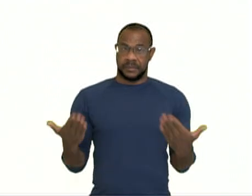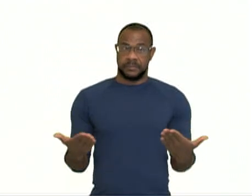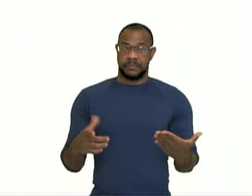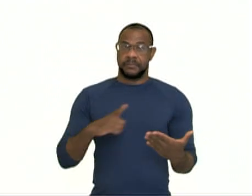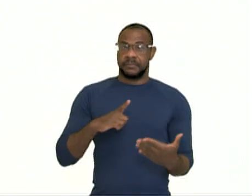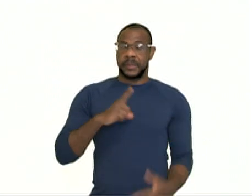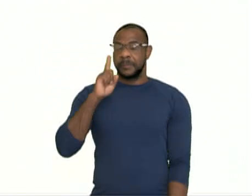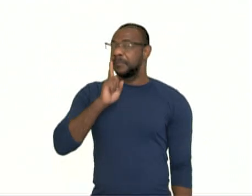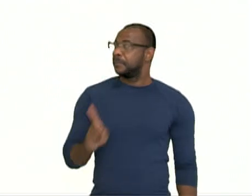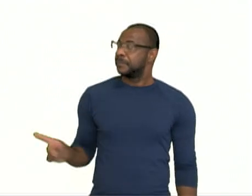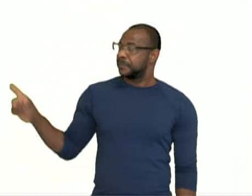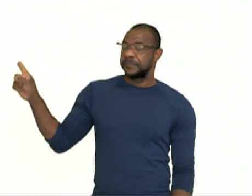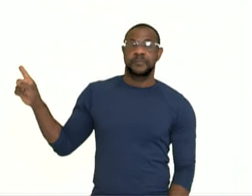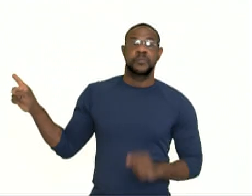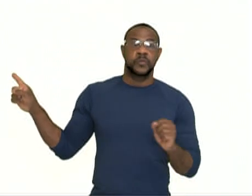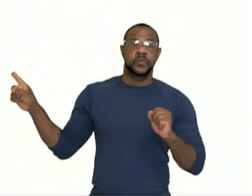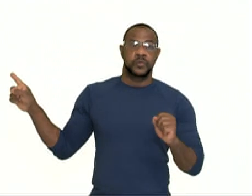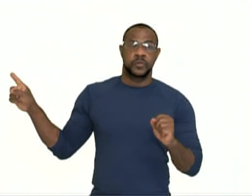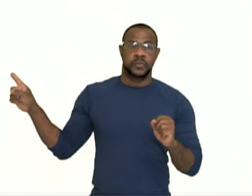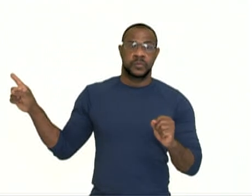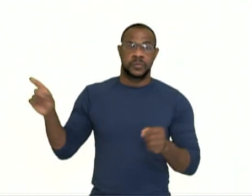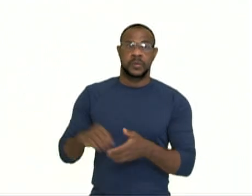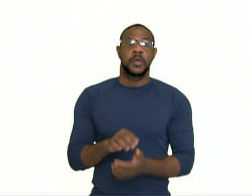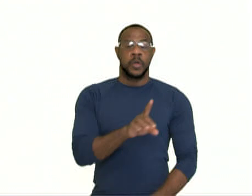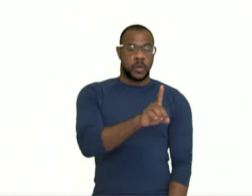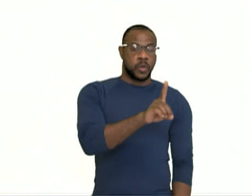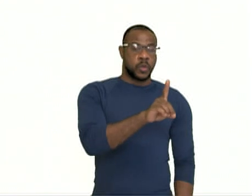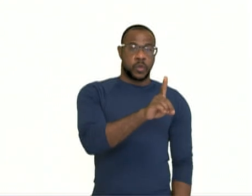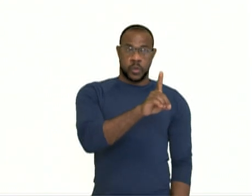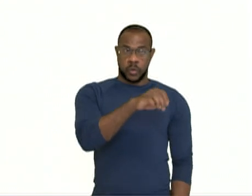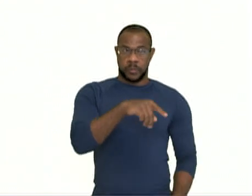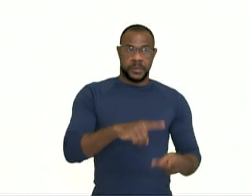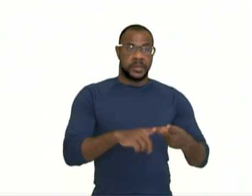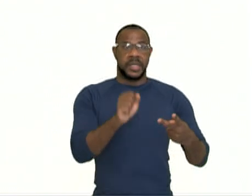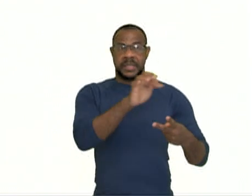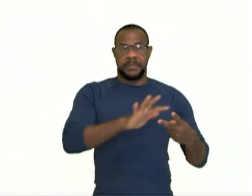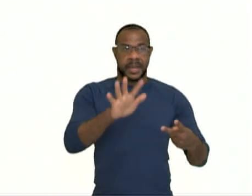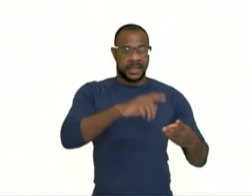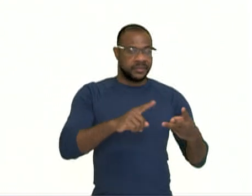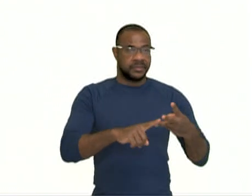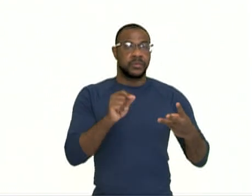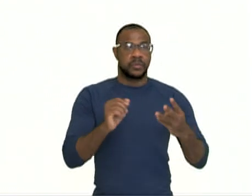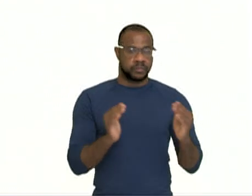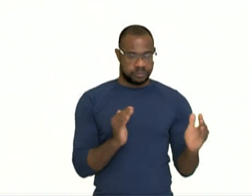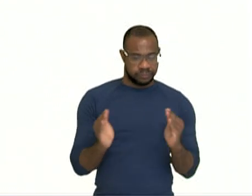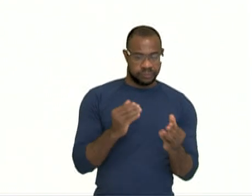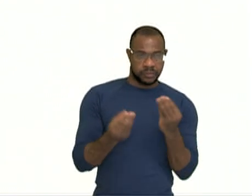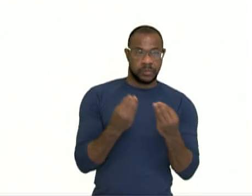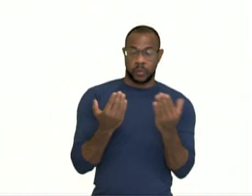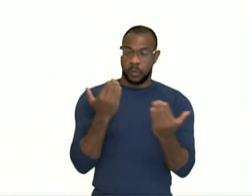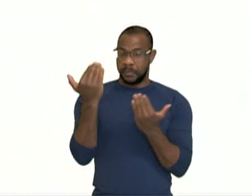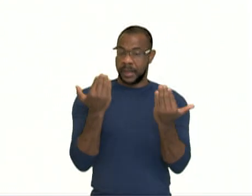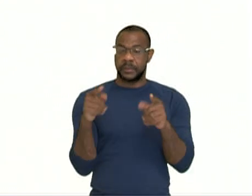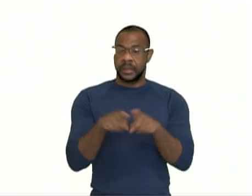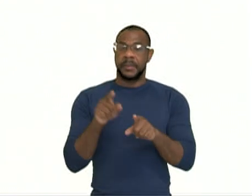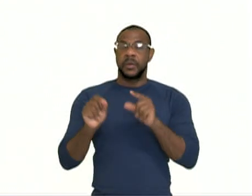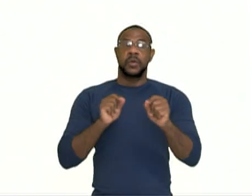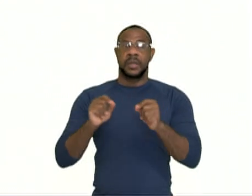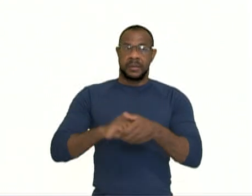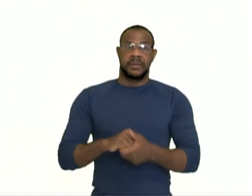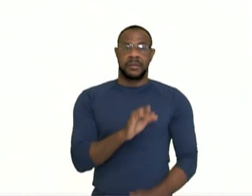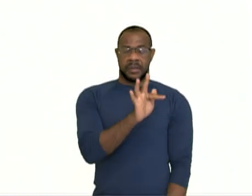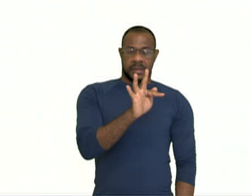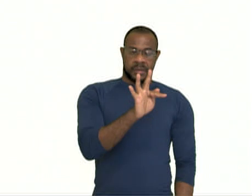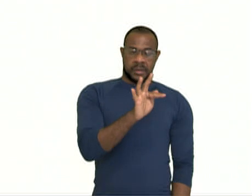nós fizemos dando, né, o domínio, a imagem, a periodicidade e ainda comparamos aqui a